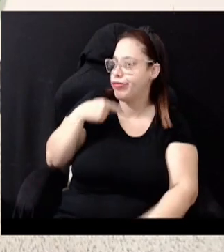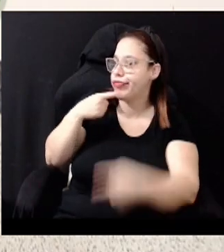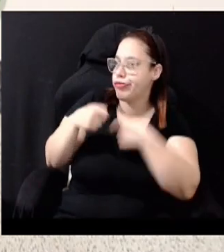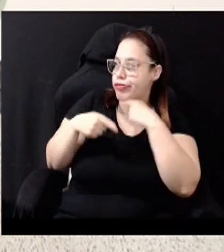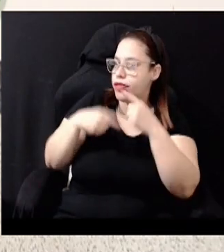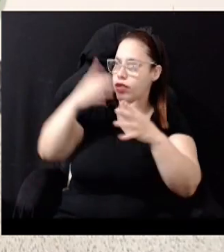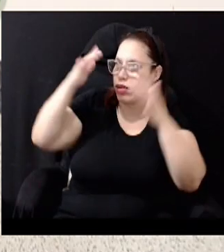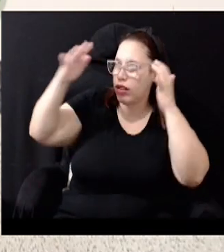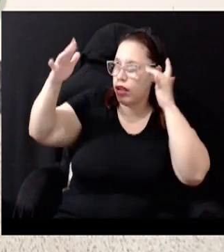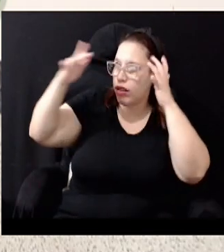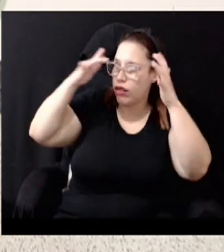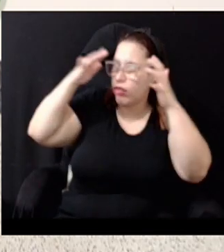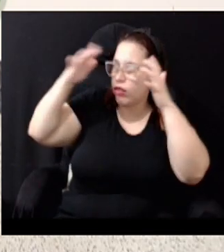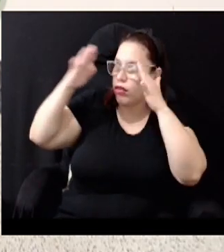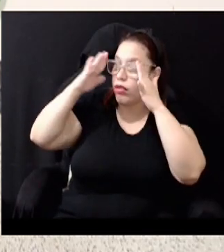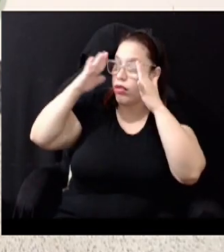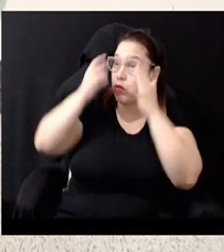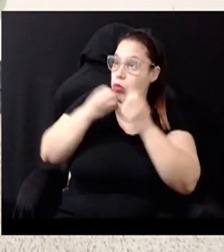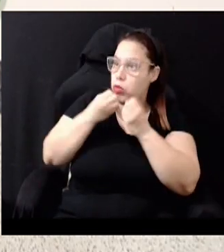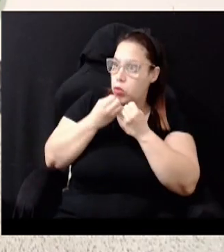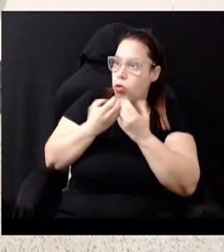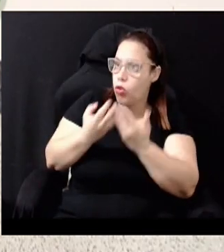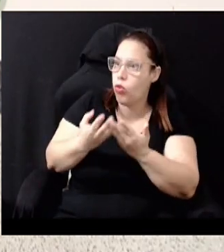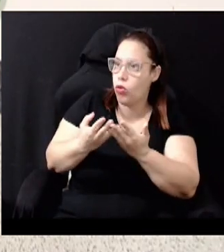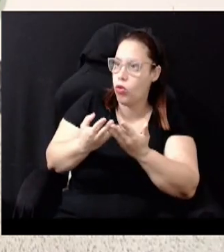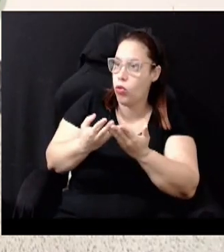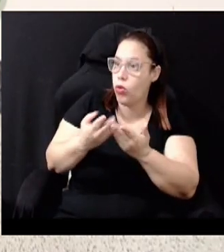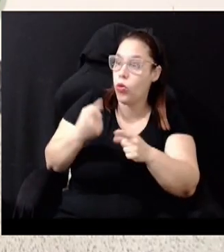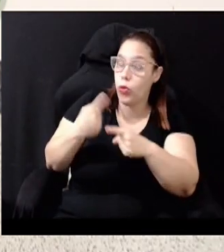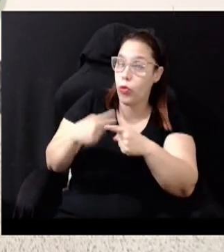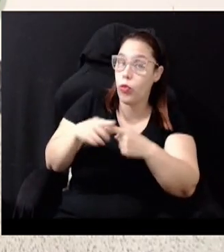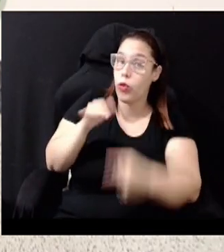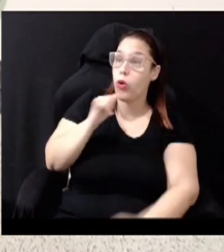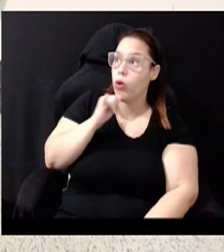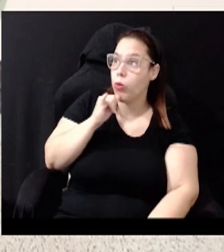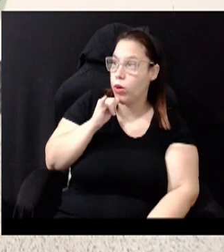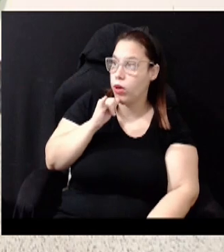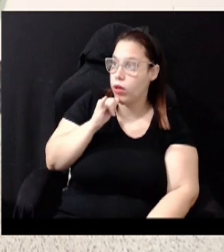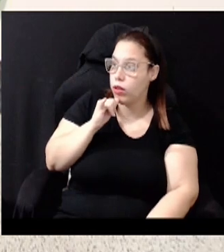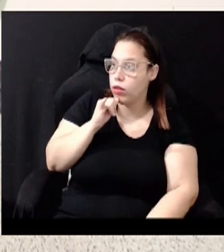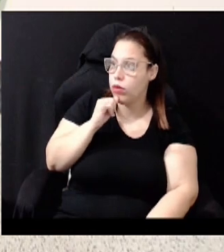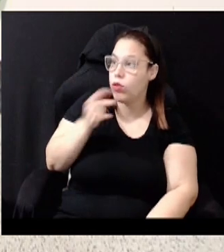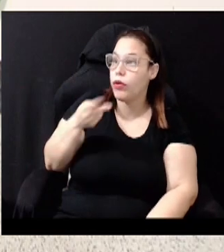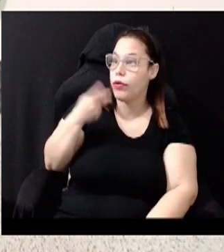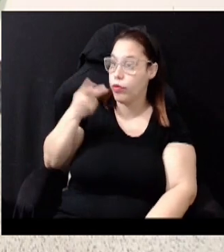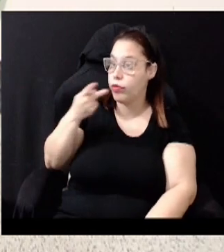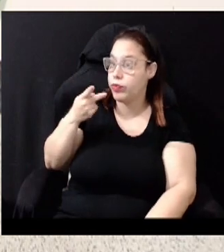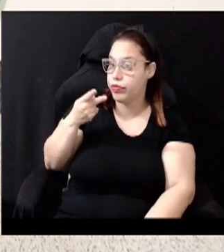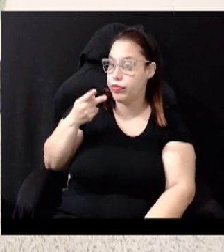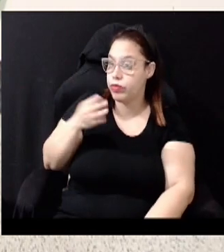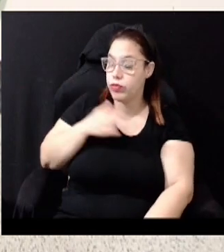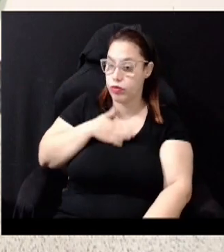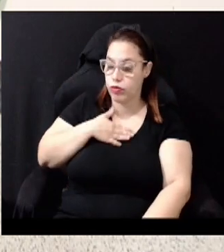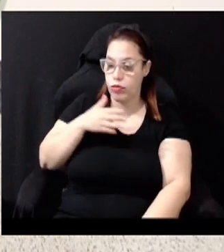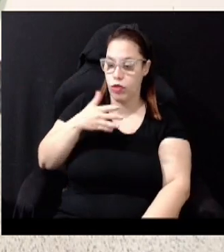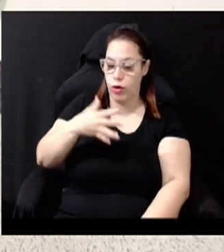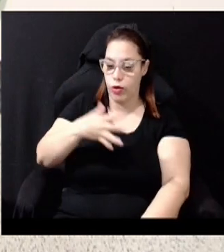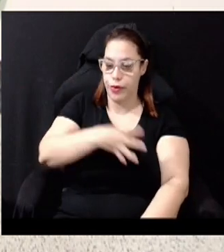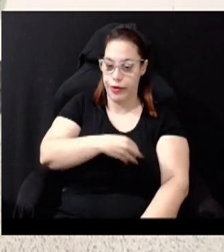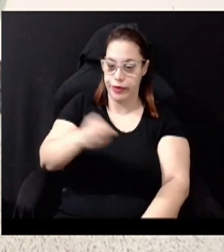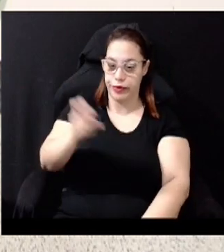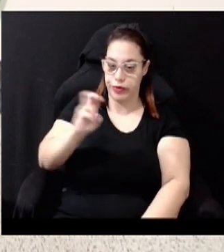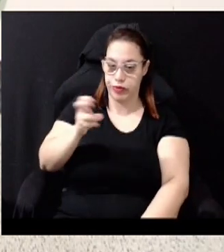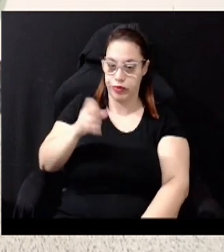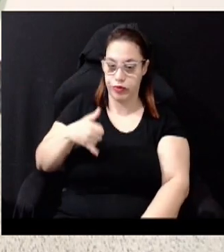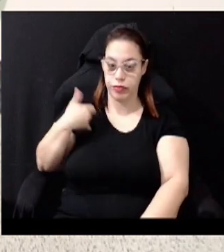trazer muitos benefícios. Porque, por exemplo, estava falando para você, né, que eu tenho um menino de 5 anos, um filho. Ele já vai